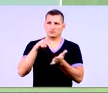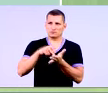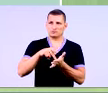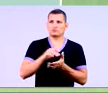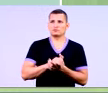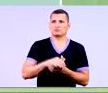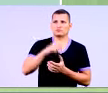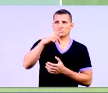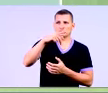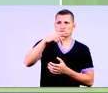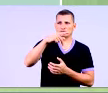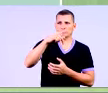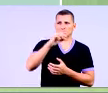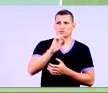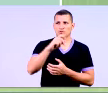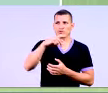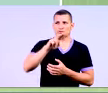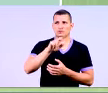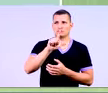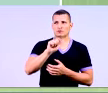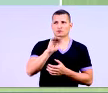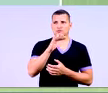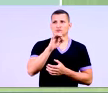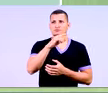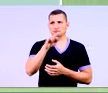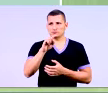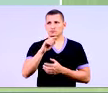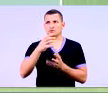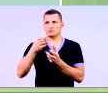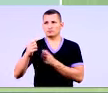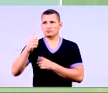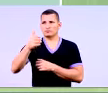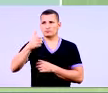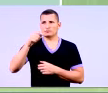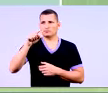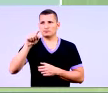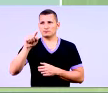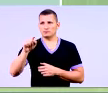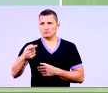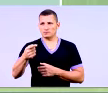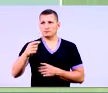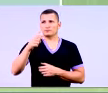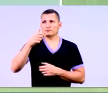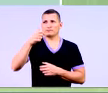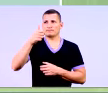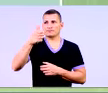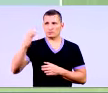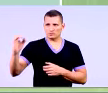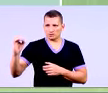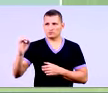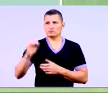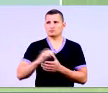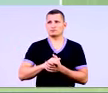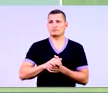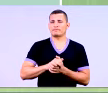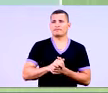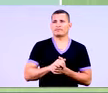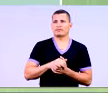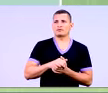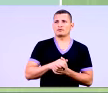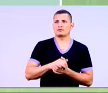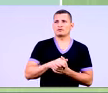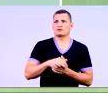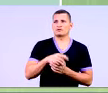a população recebe 1200 rebanho recebe 80 resultado recebe